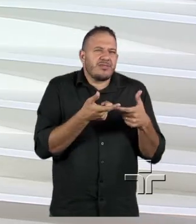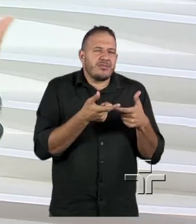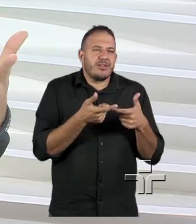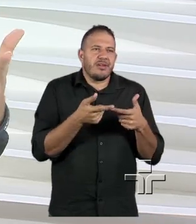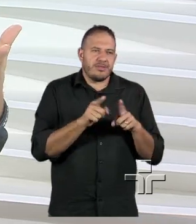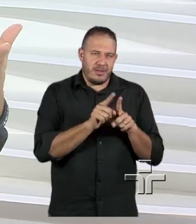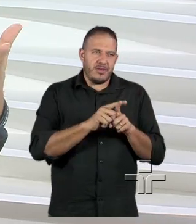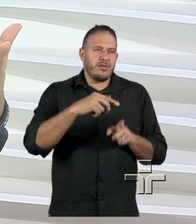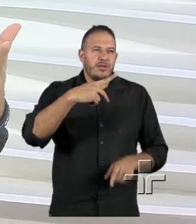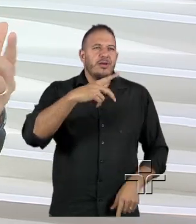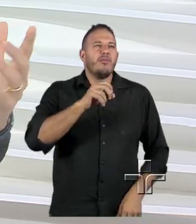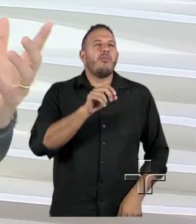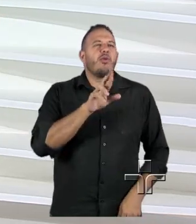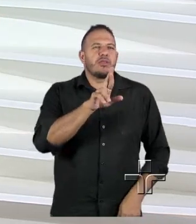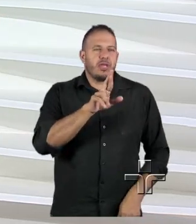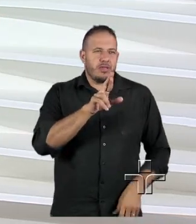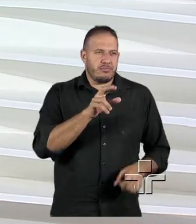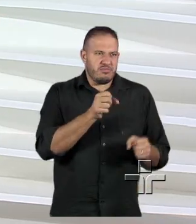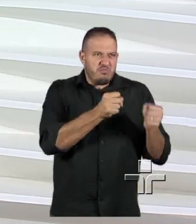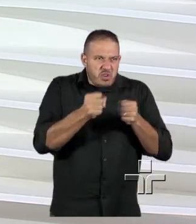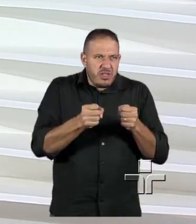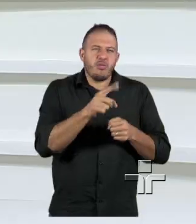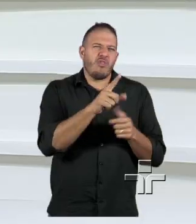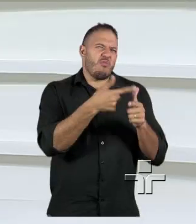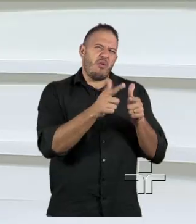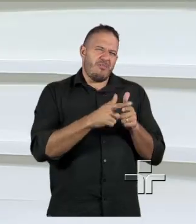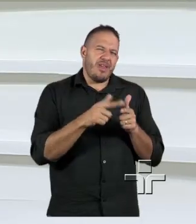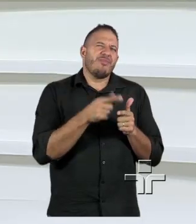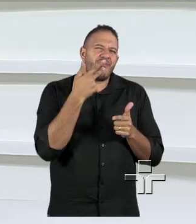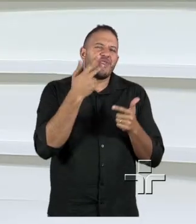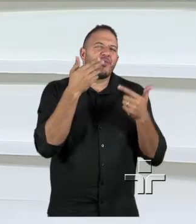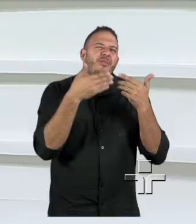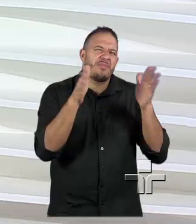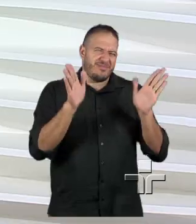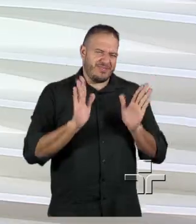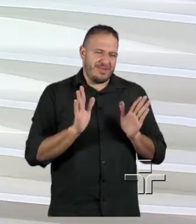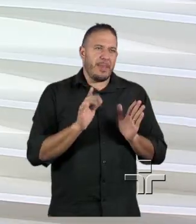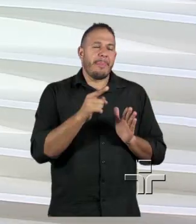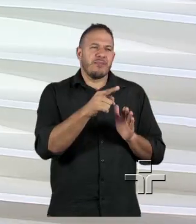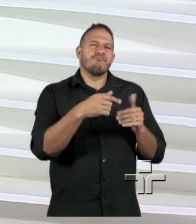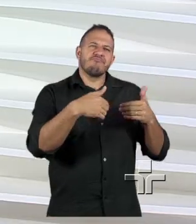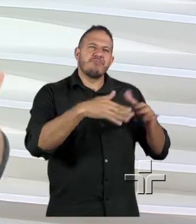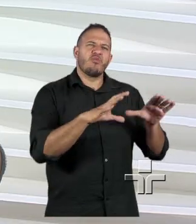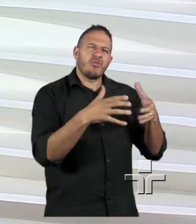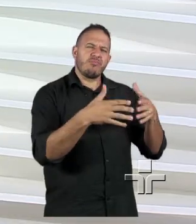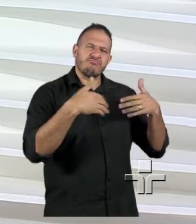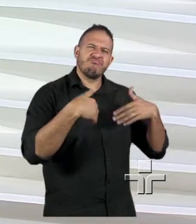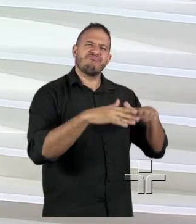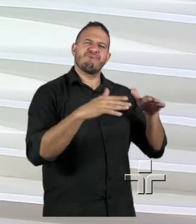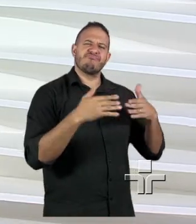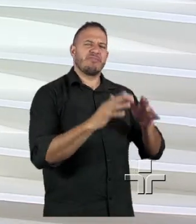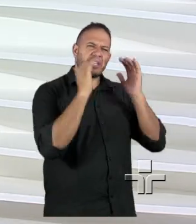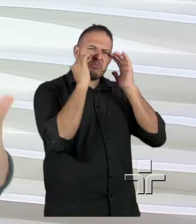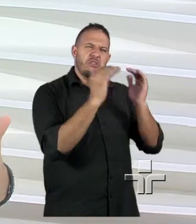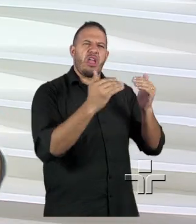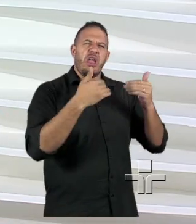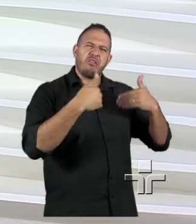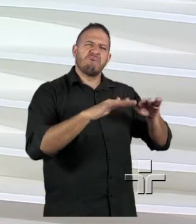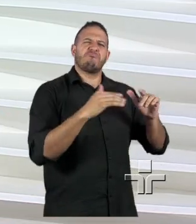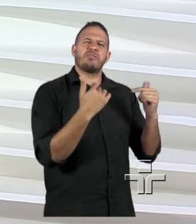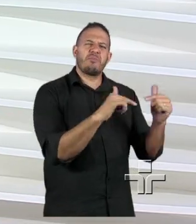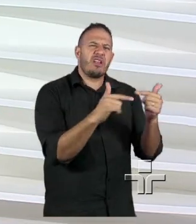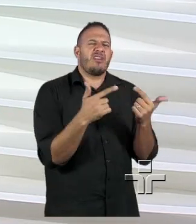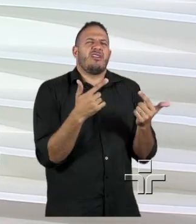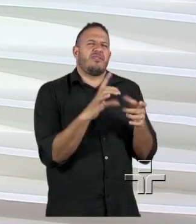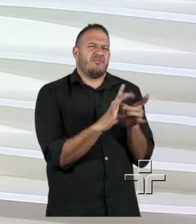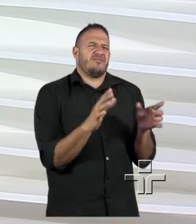um problema, né? Vamos dizer de uma forma muito mais ampla. Deixar o time à vontade, respeitar as pessoas